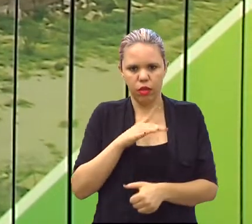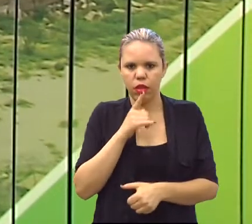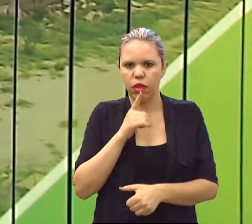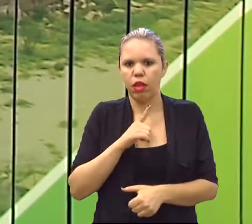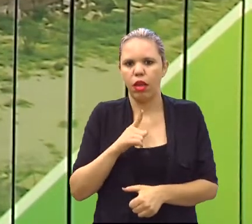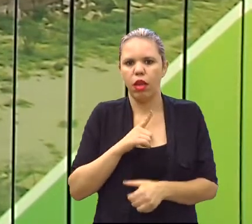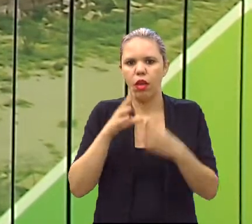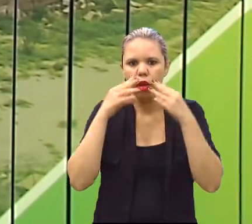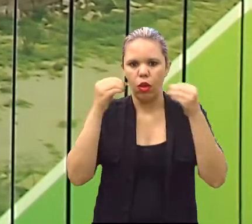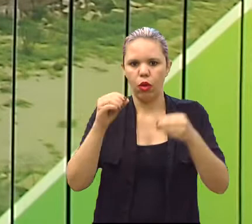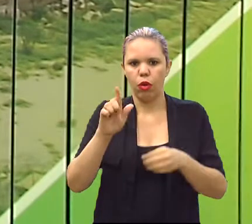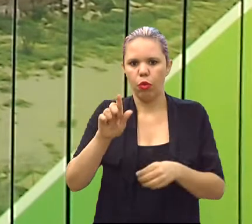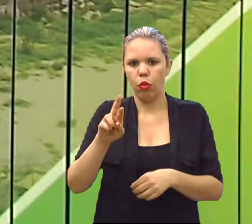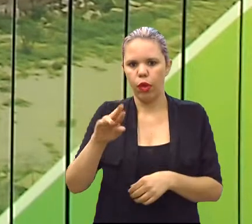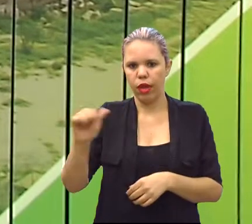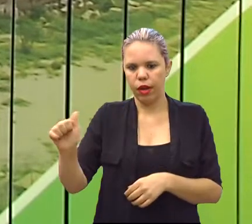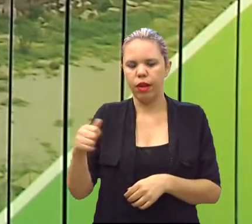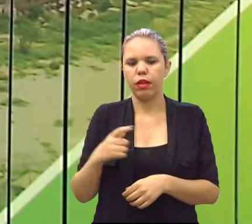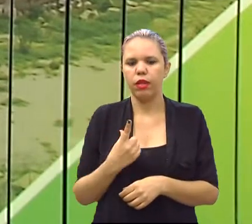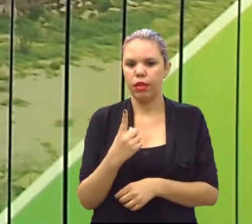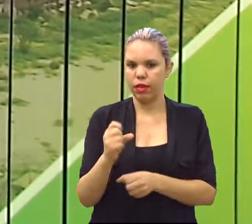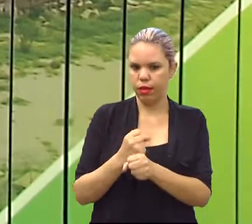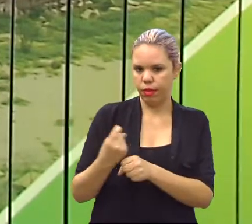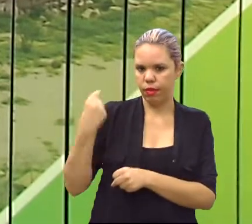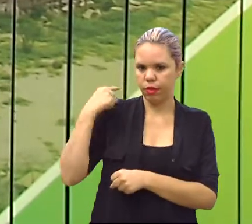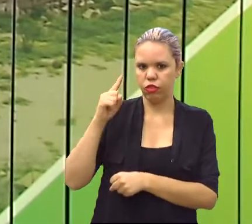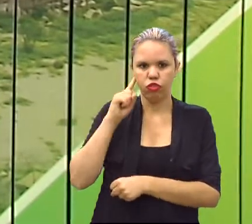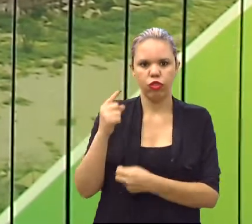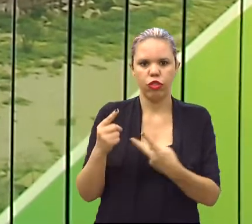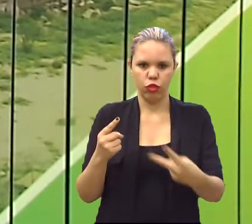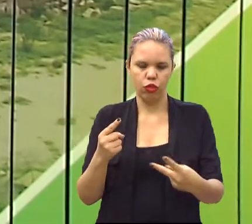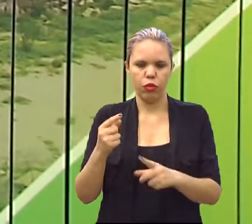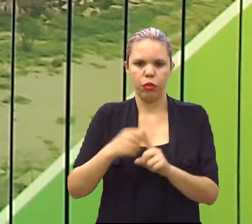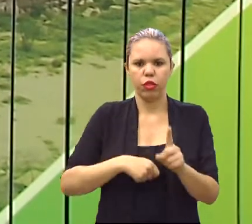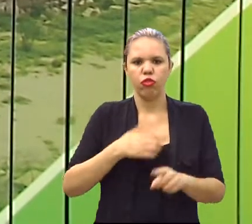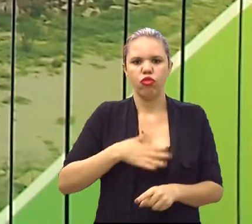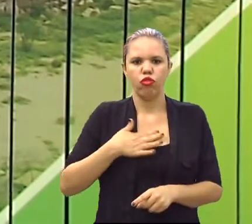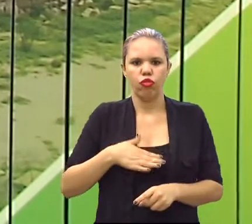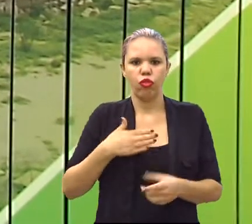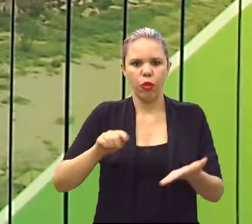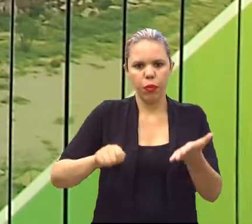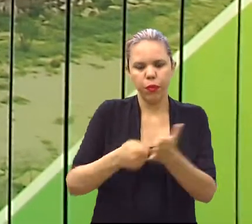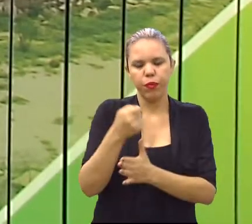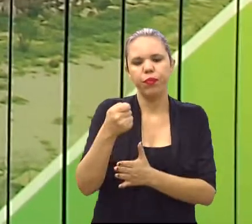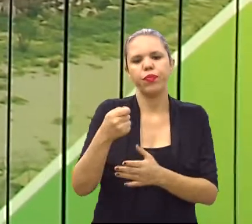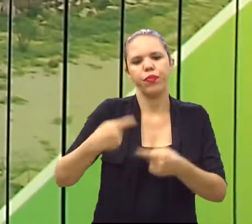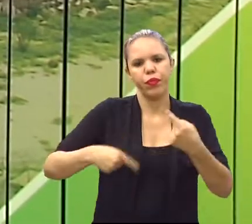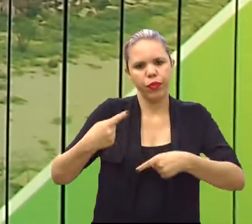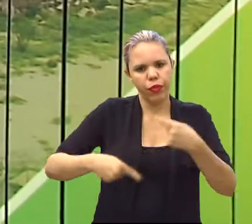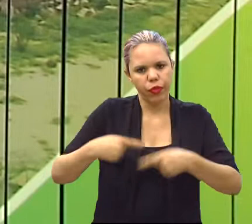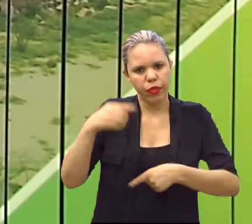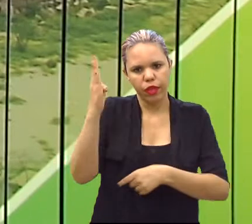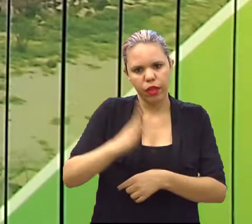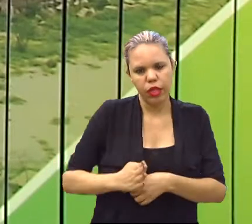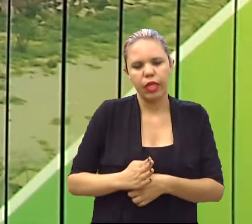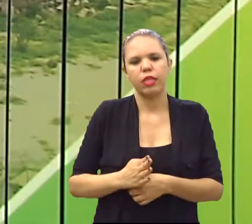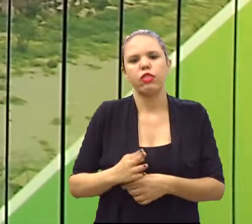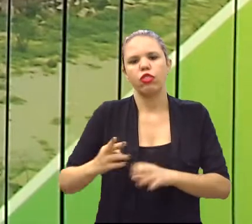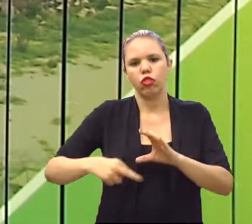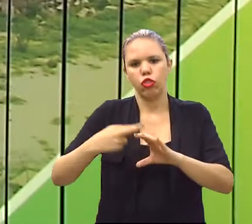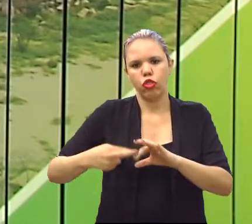também temos lobo-guará. E há 10 anos, no dia 2 de agosto, foi sancionada a Política Nacional de Resíduos